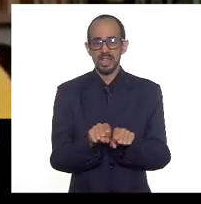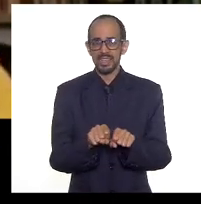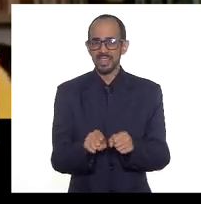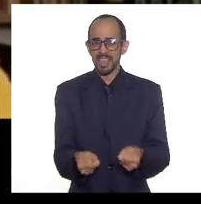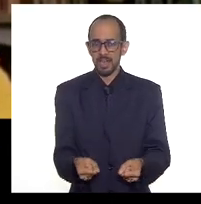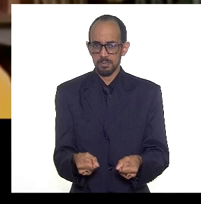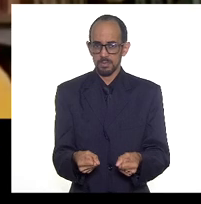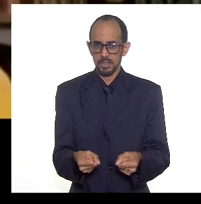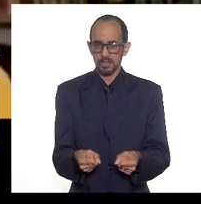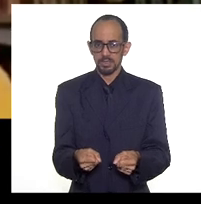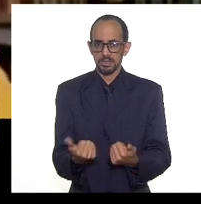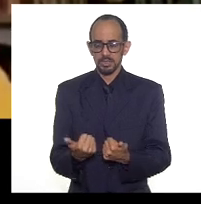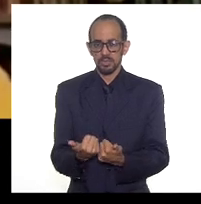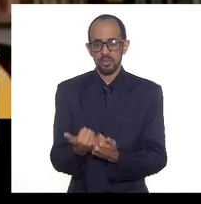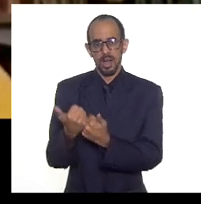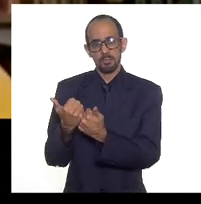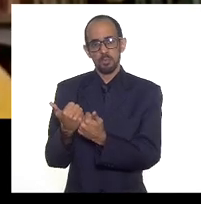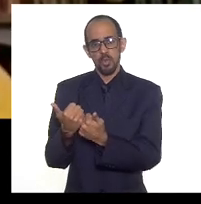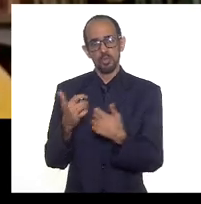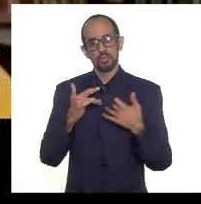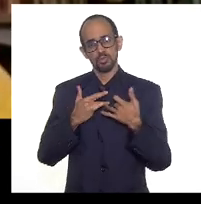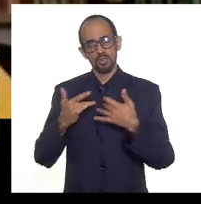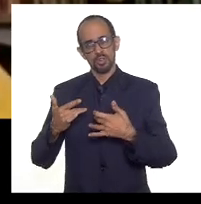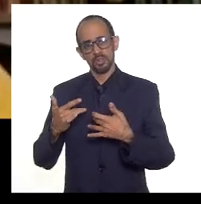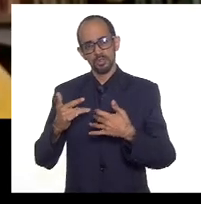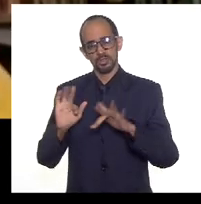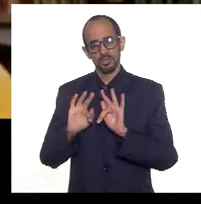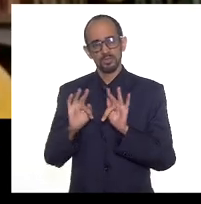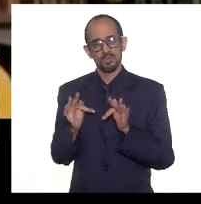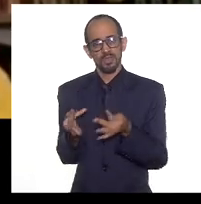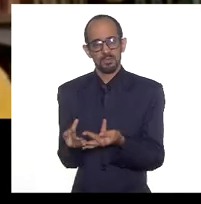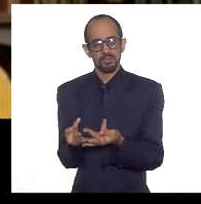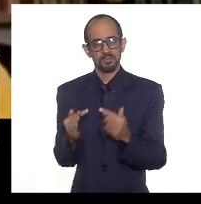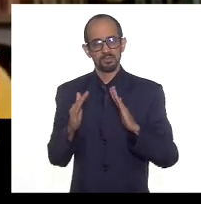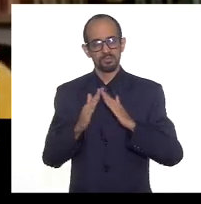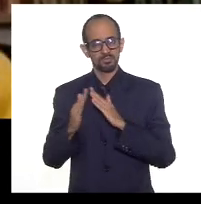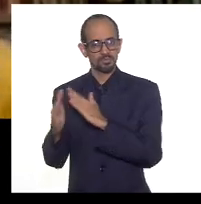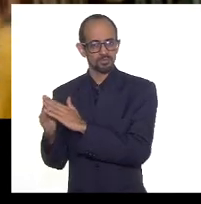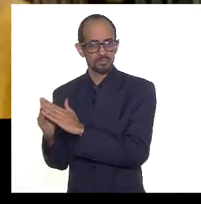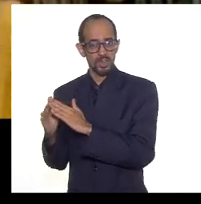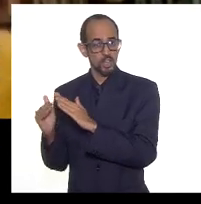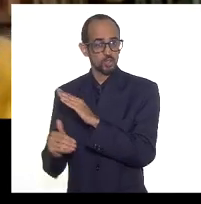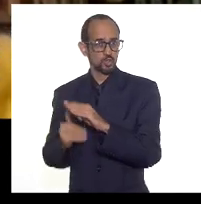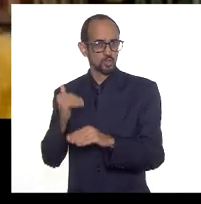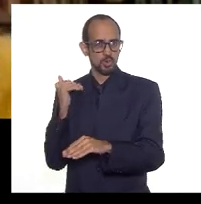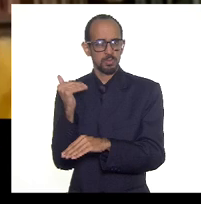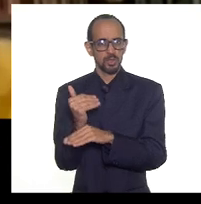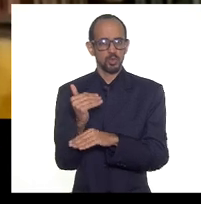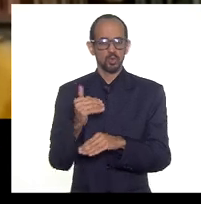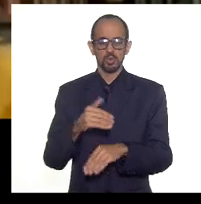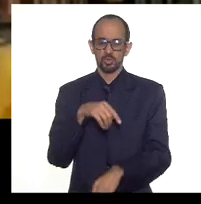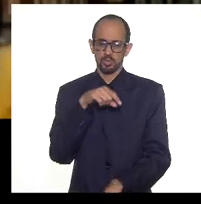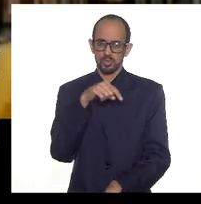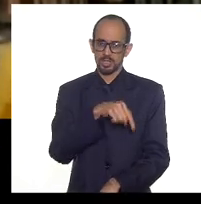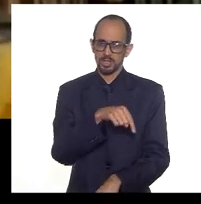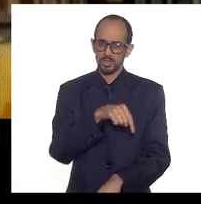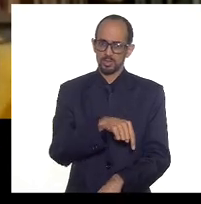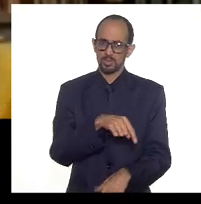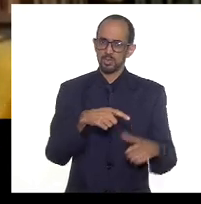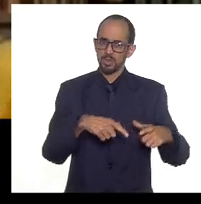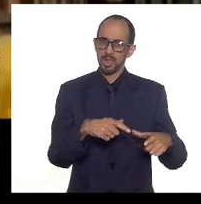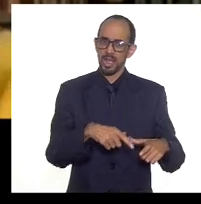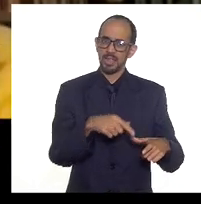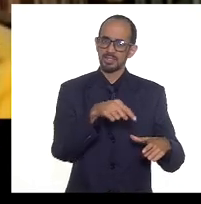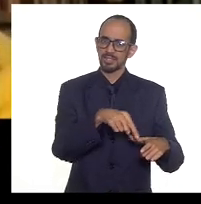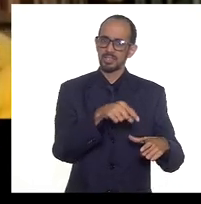e solidariedade, com parentes próximos e com a vizinhança, sobretudo nessas áreas, que são áreas